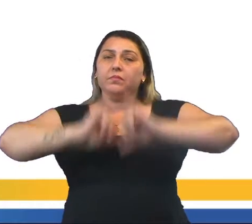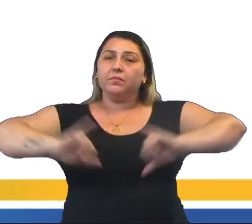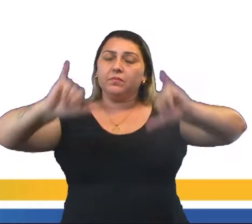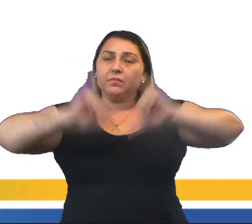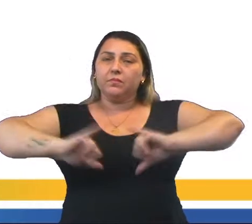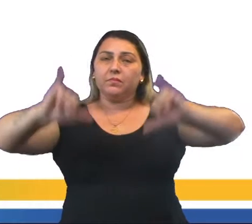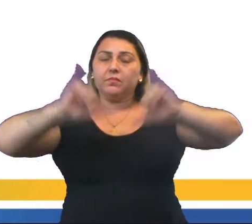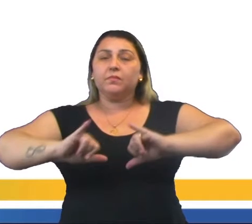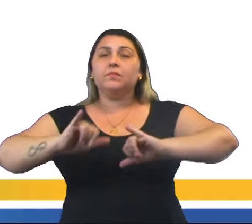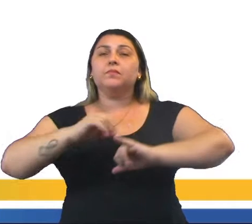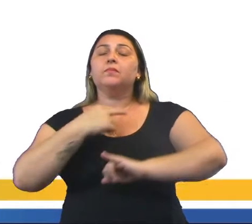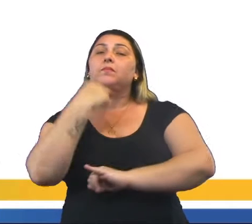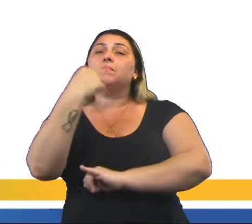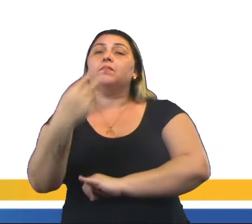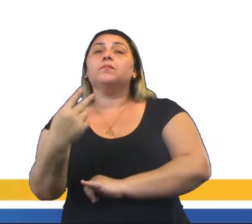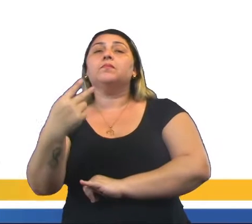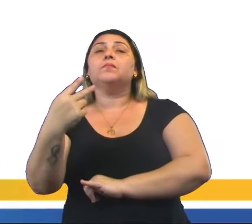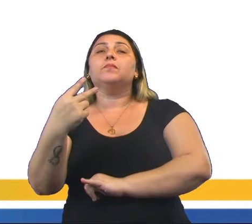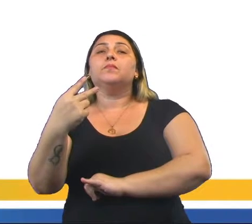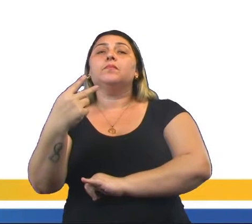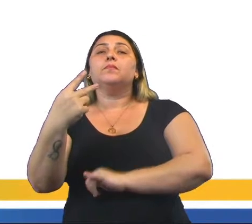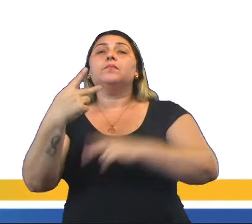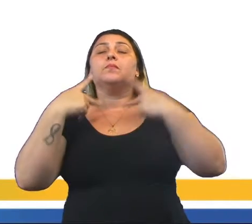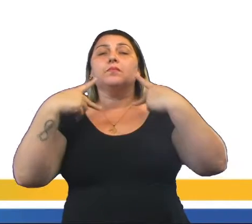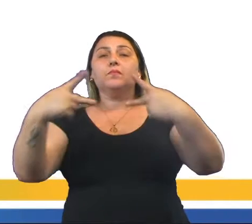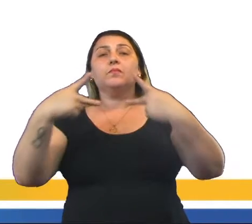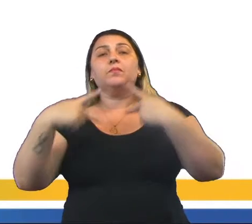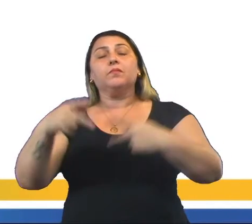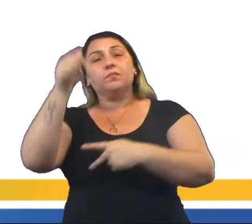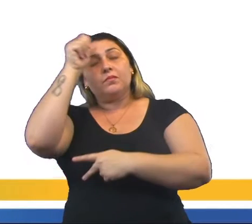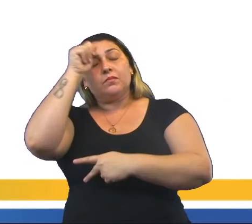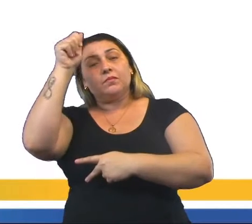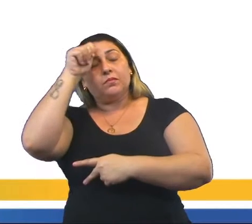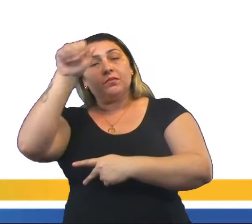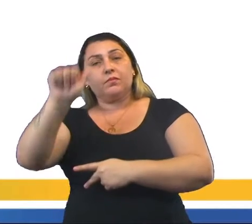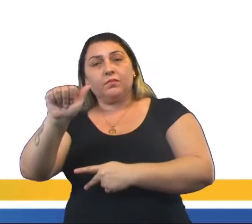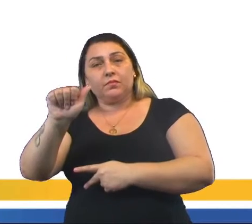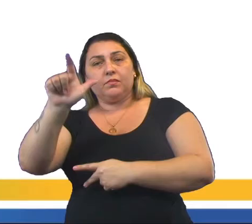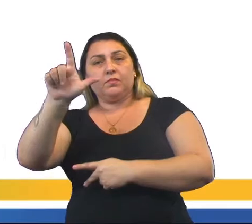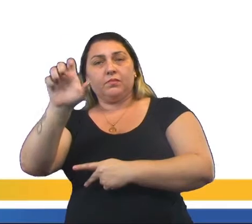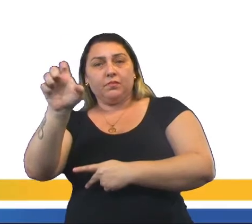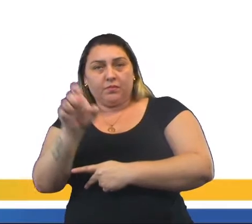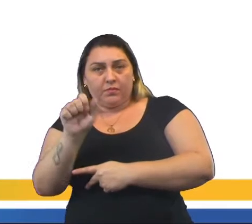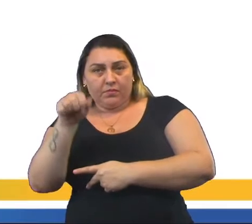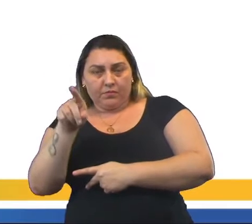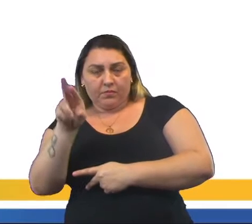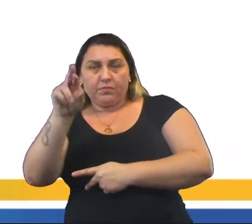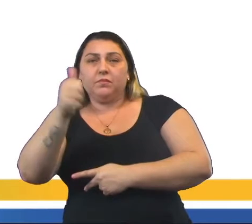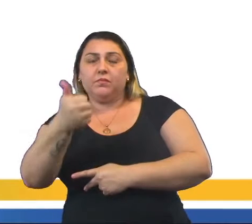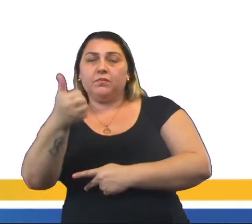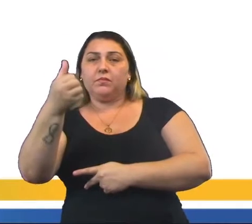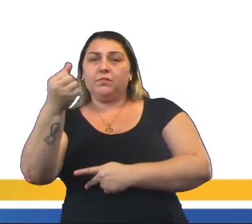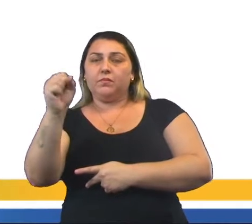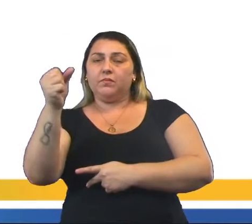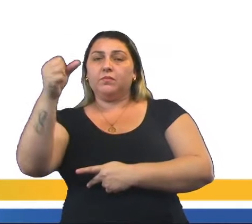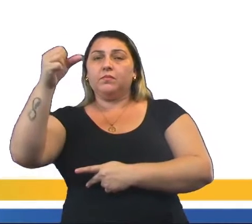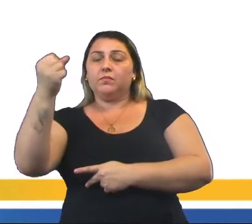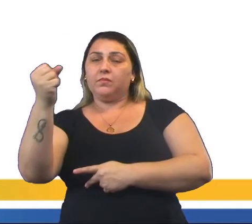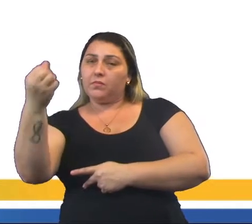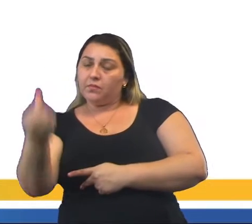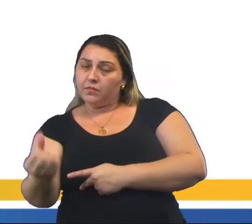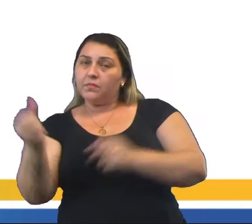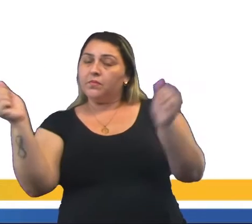Voz do Profeta, do autor Alexandre Herculano, em 1836. E juntamente com